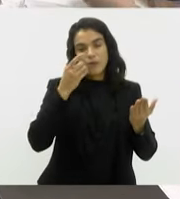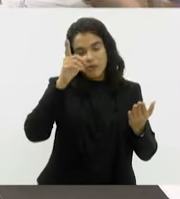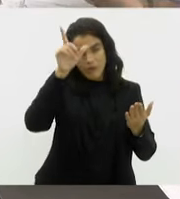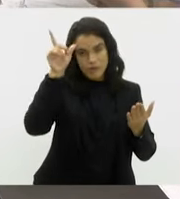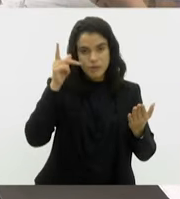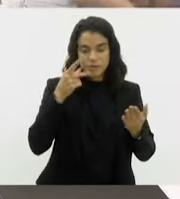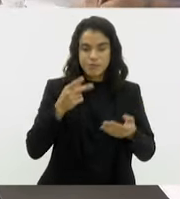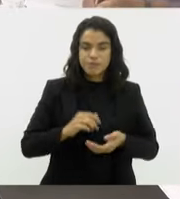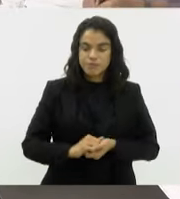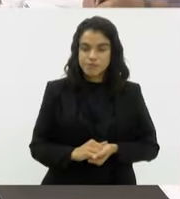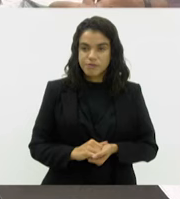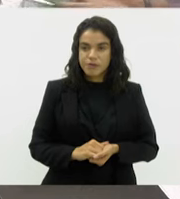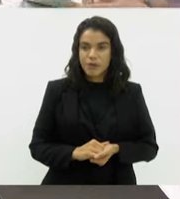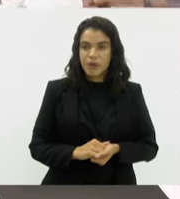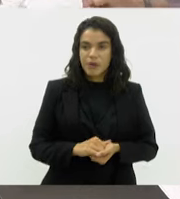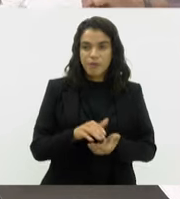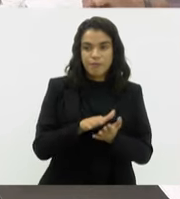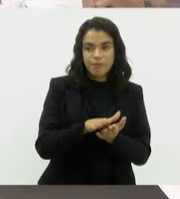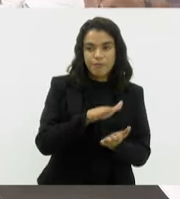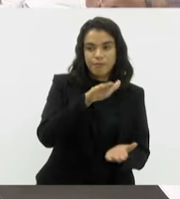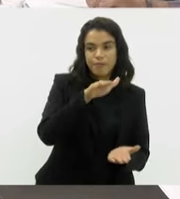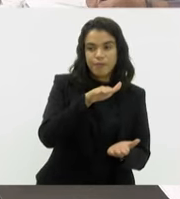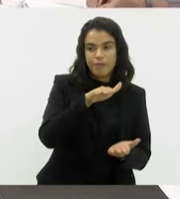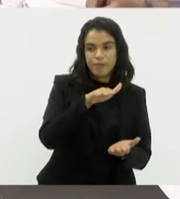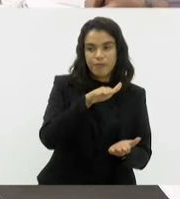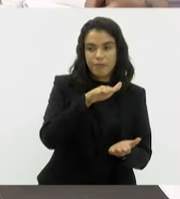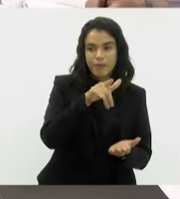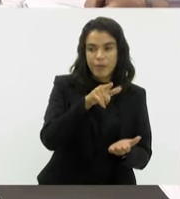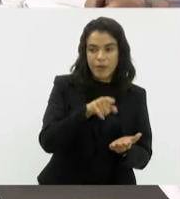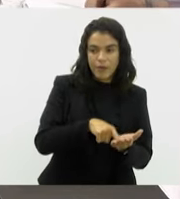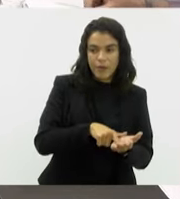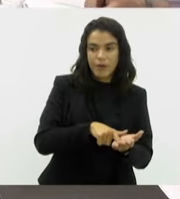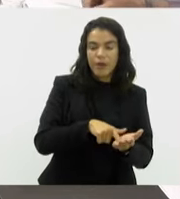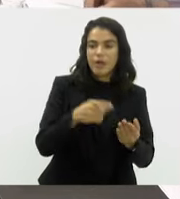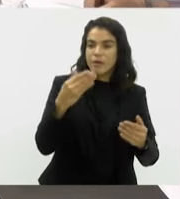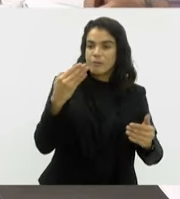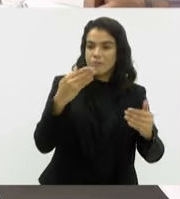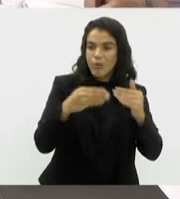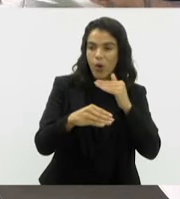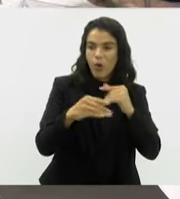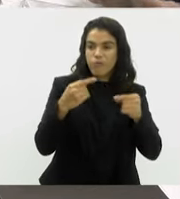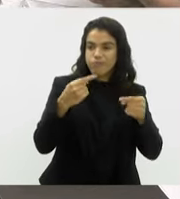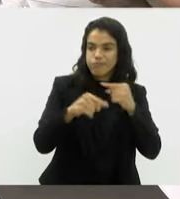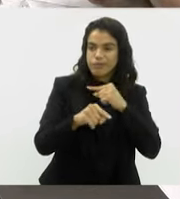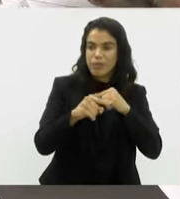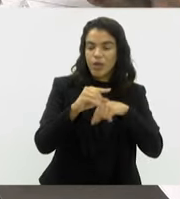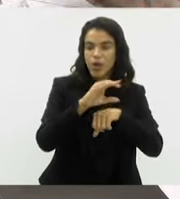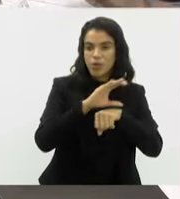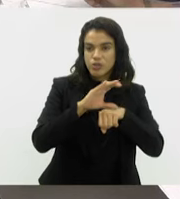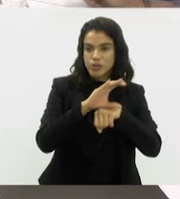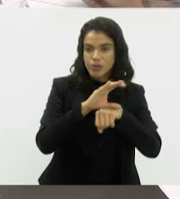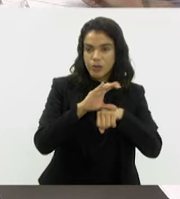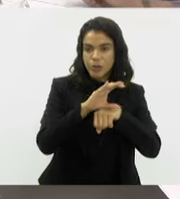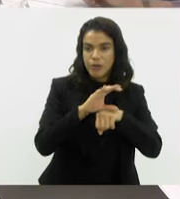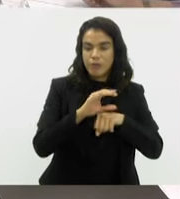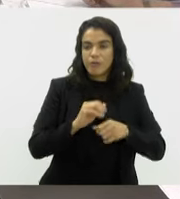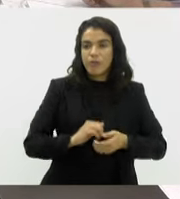Paulo. Passo ao bloco das inconstitucionalidades. Tem